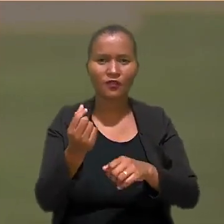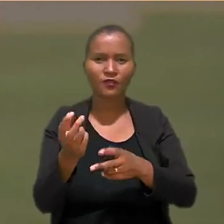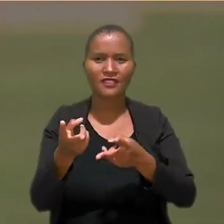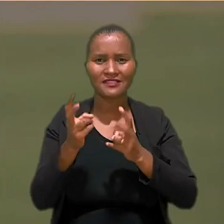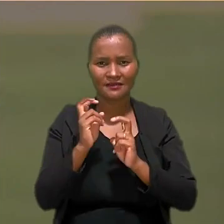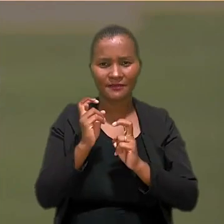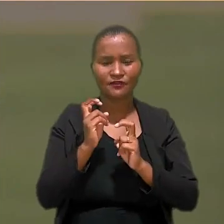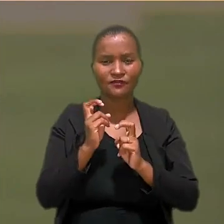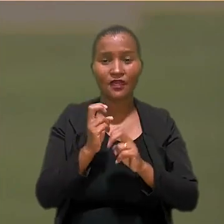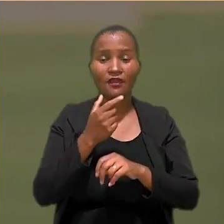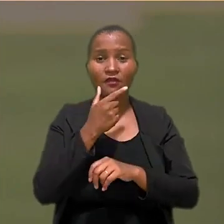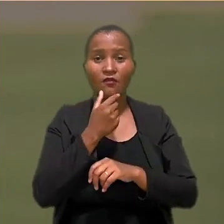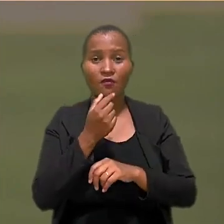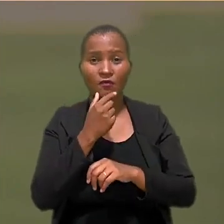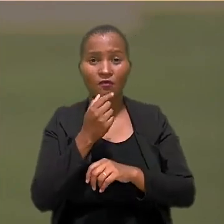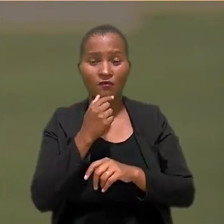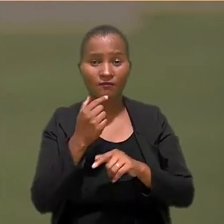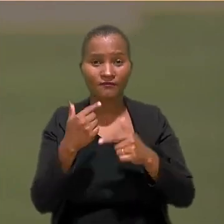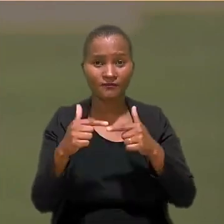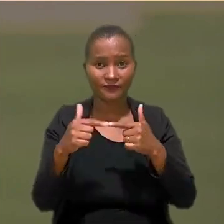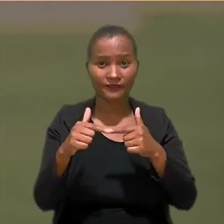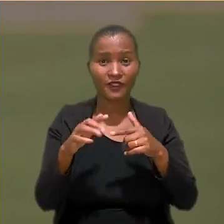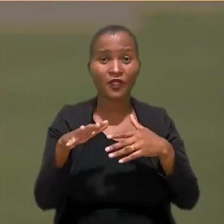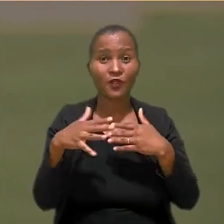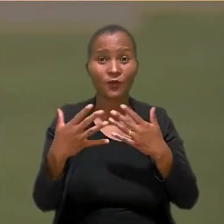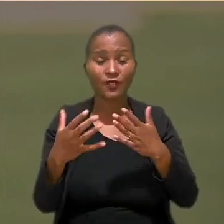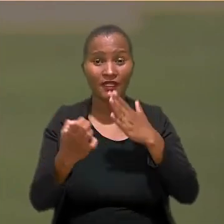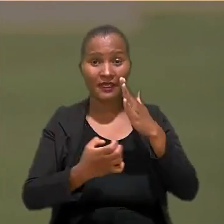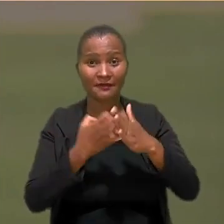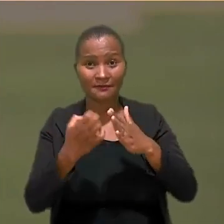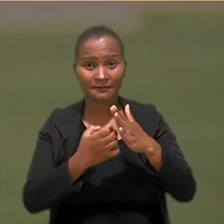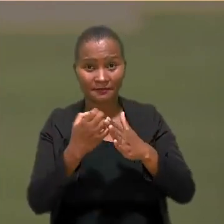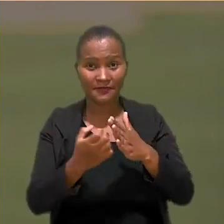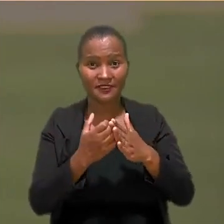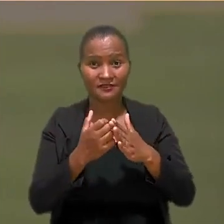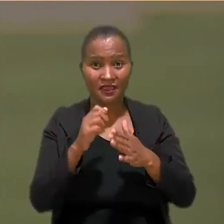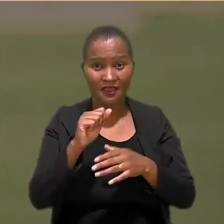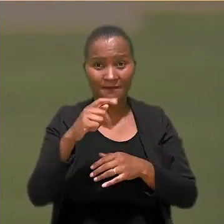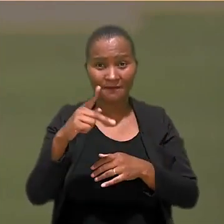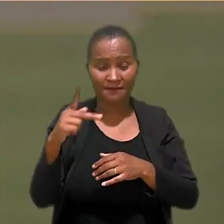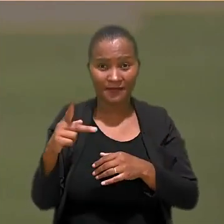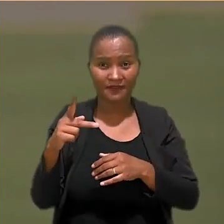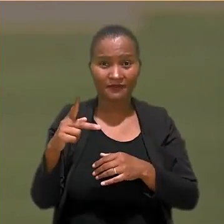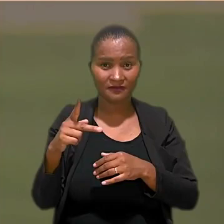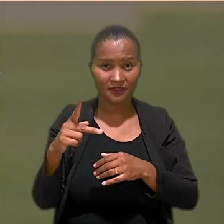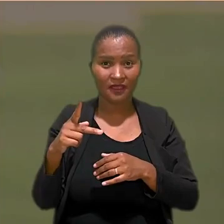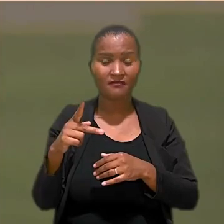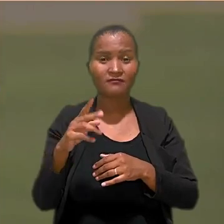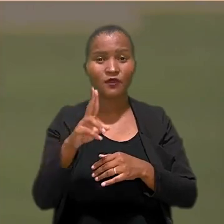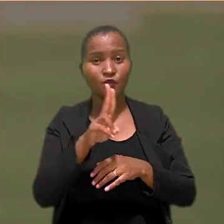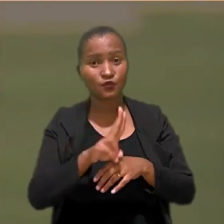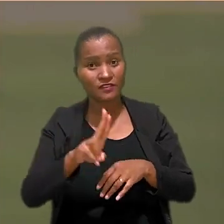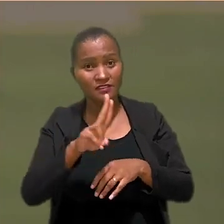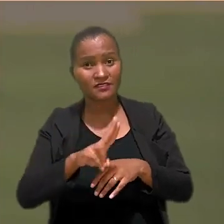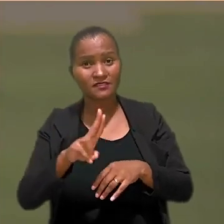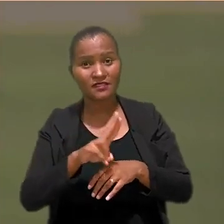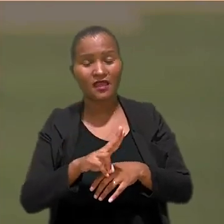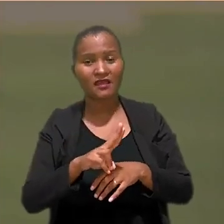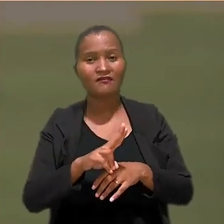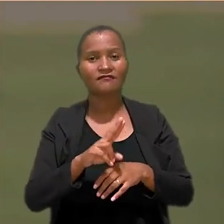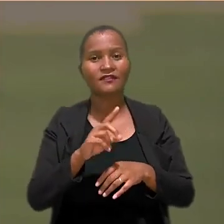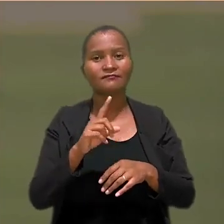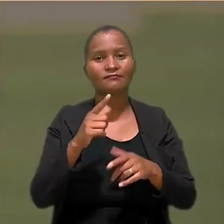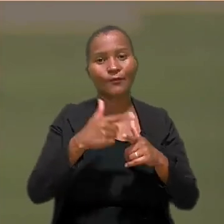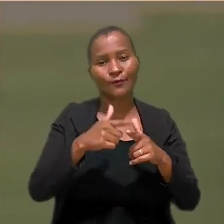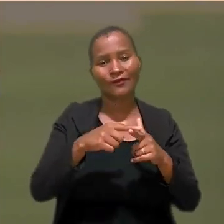plataforma digital. Segundo o entregador, quando ele desativava o aplicativo, era penalizado pela Uber, que diminuía a